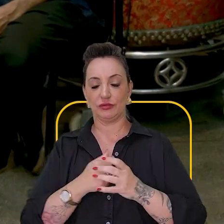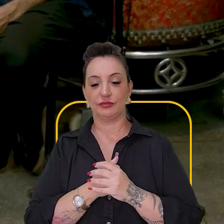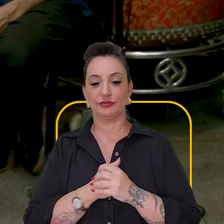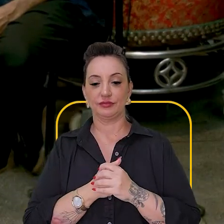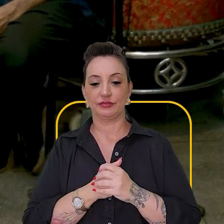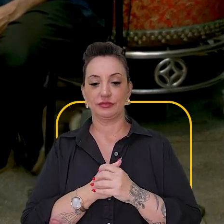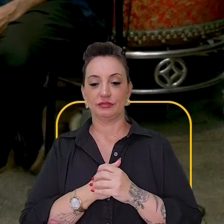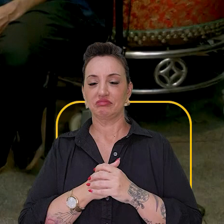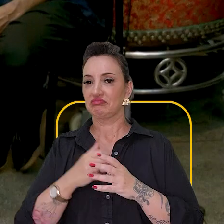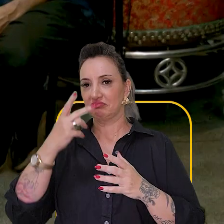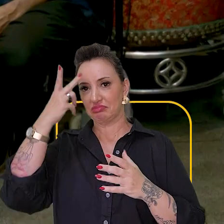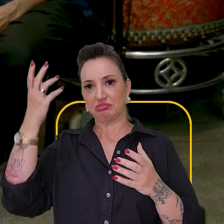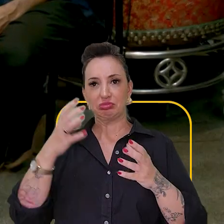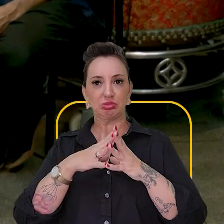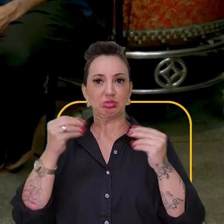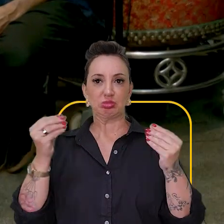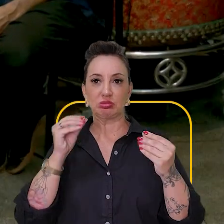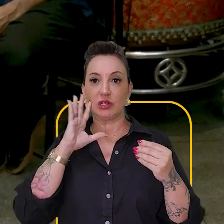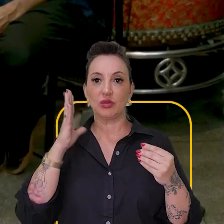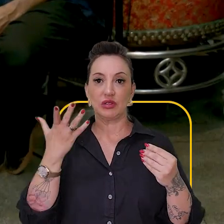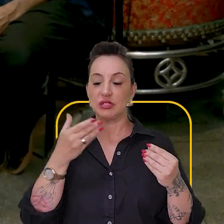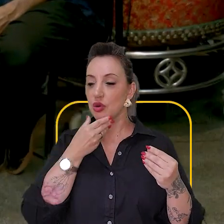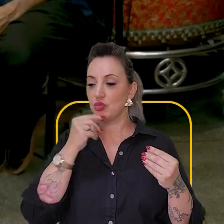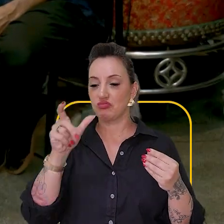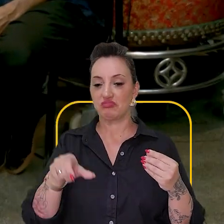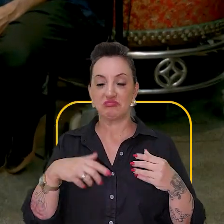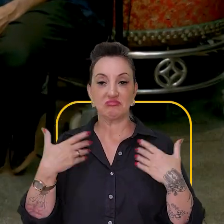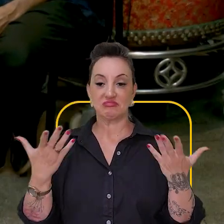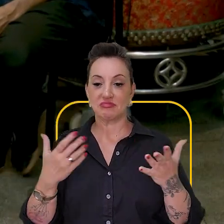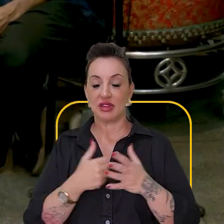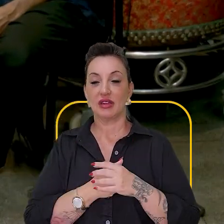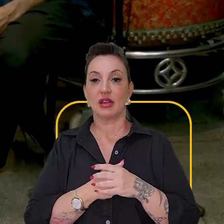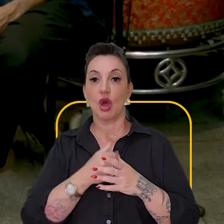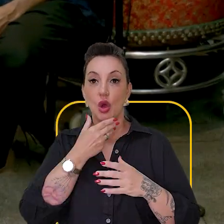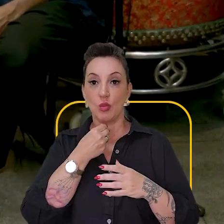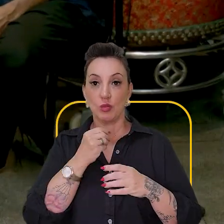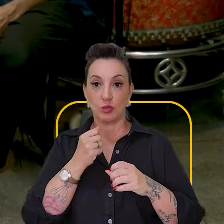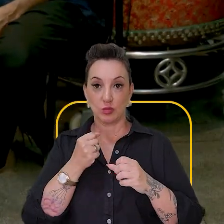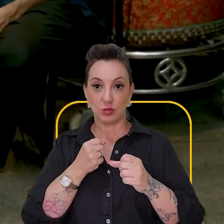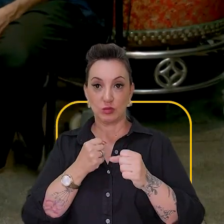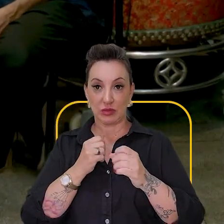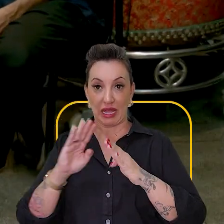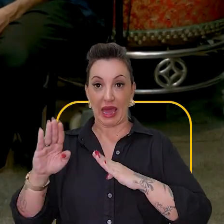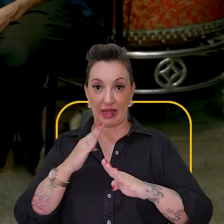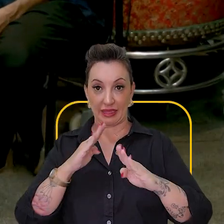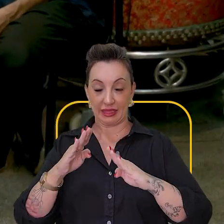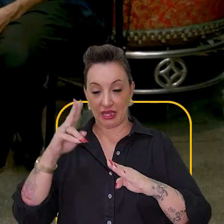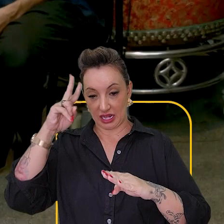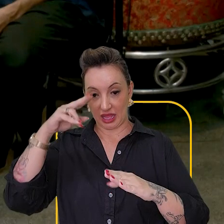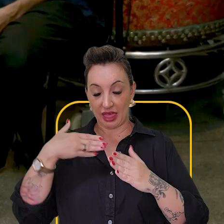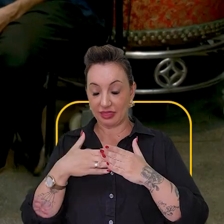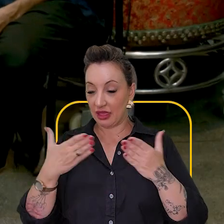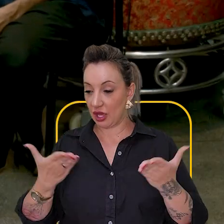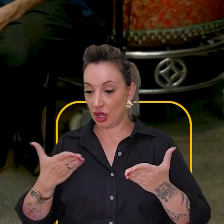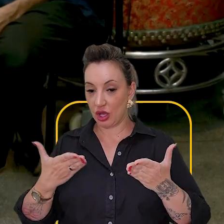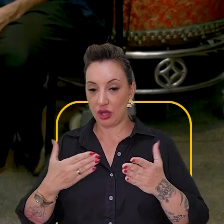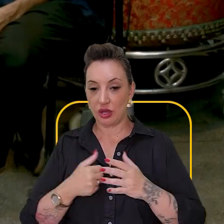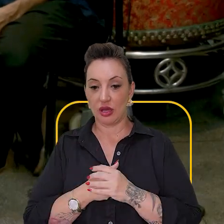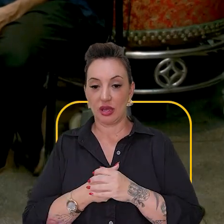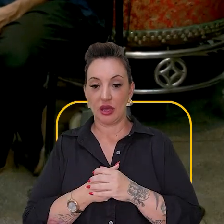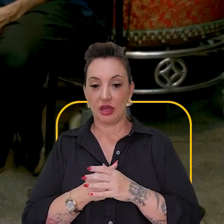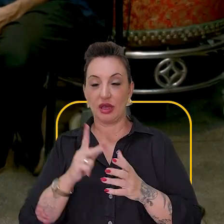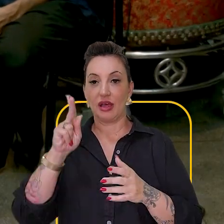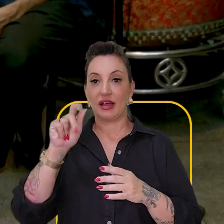forte esse cara sumiu não sei que aconteceu com ele bom daí o cara do karatê que eu lembro até hoje era um